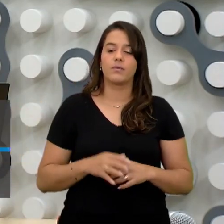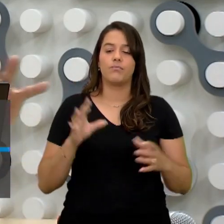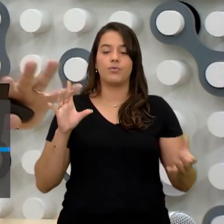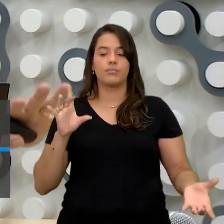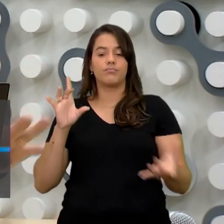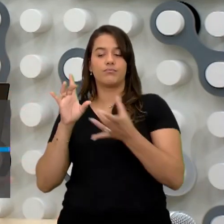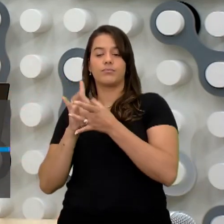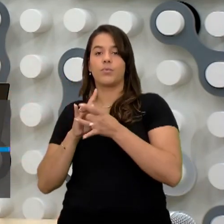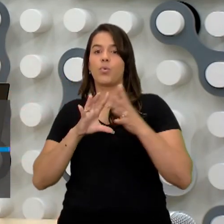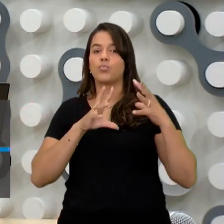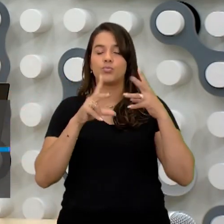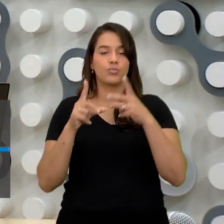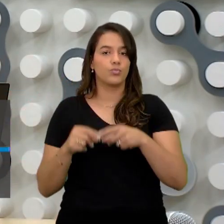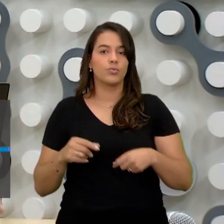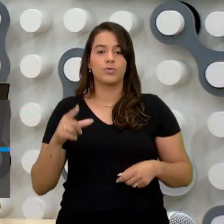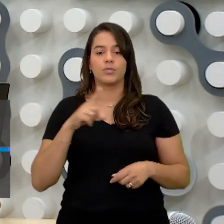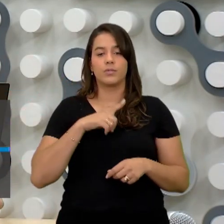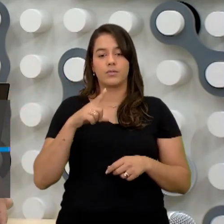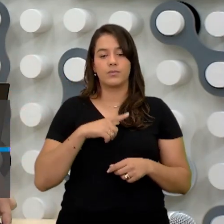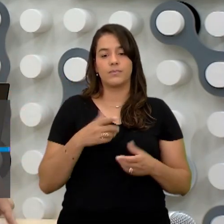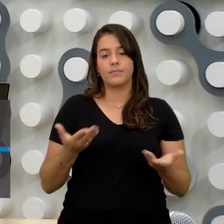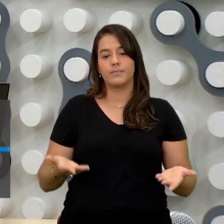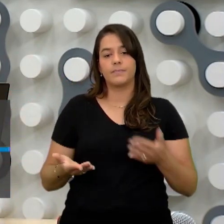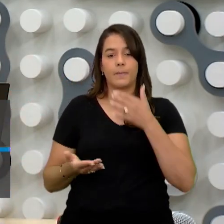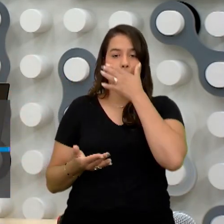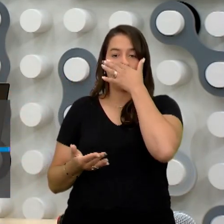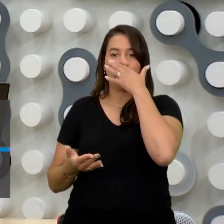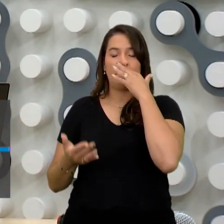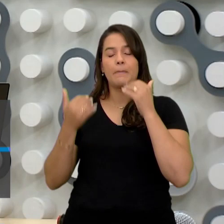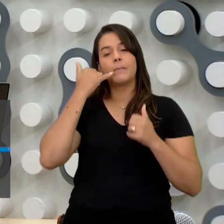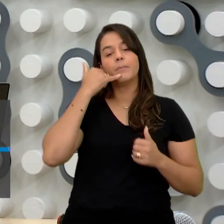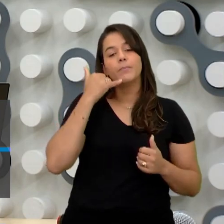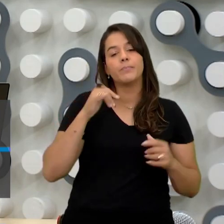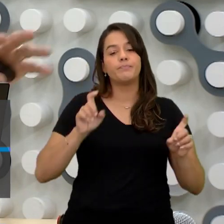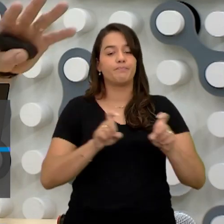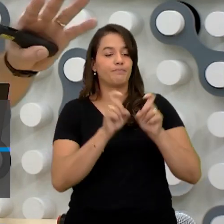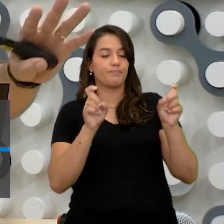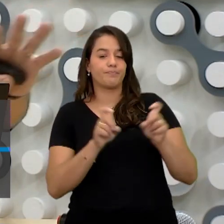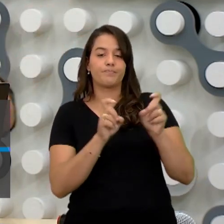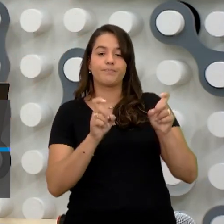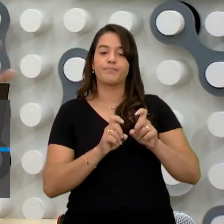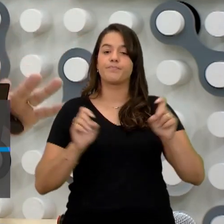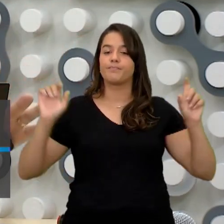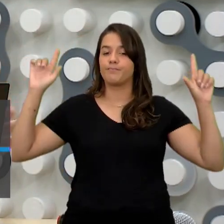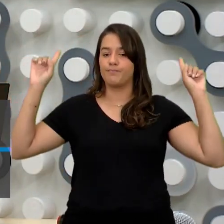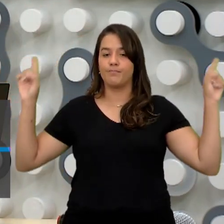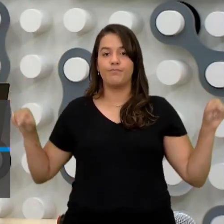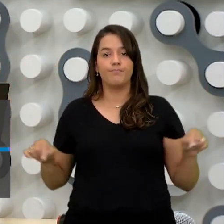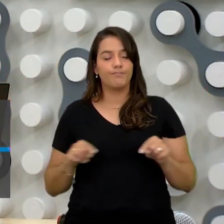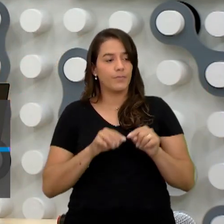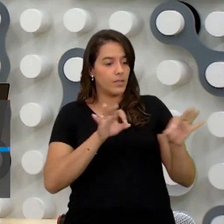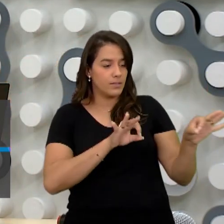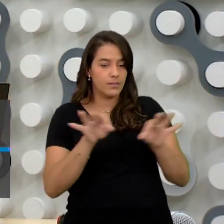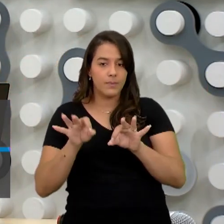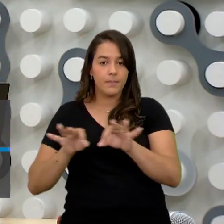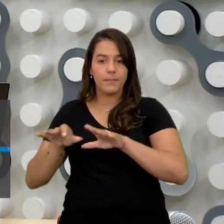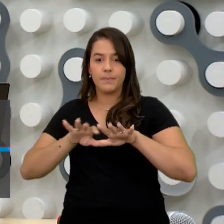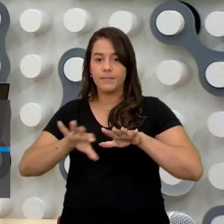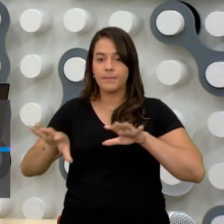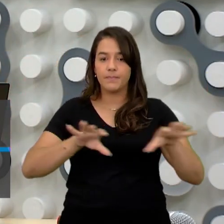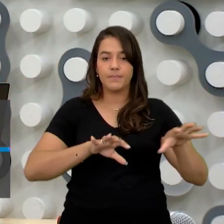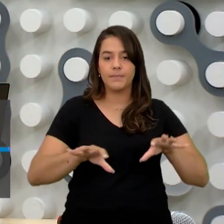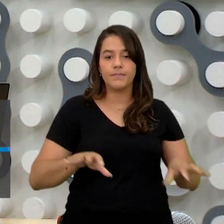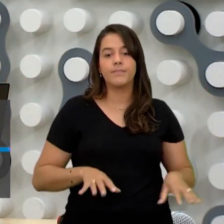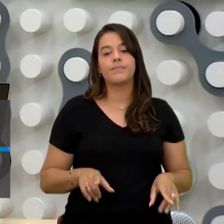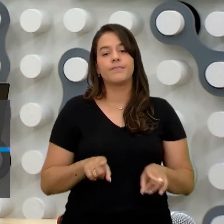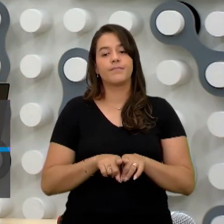elencar tudo o que nós temos à nossa disposição. Eu aqui, por exemplo, tenho aqui o celular, tenho aqui, viu a tela, eu usei a tela, bonitinho, tenho o computador e tal. Eu falei Creative